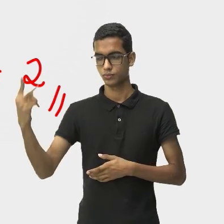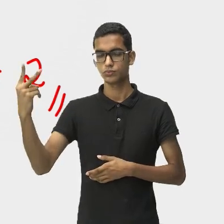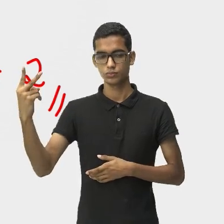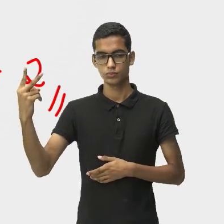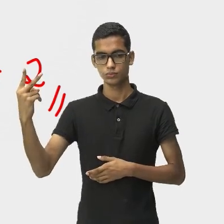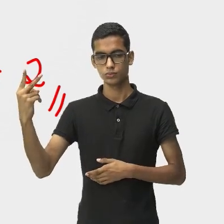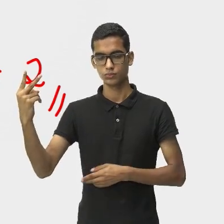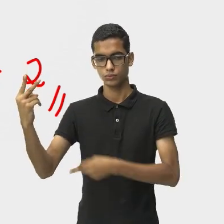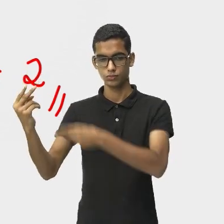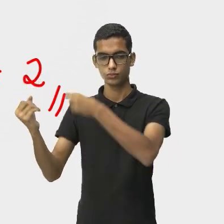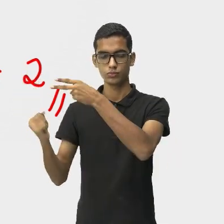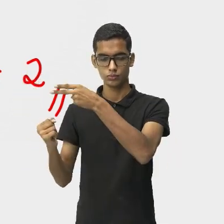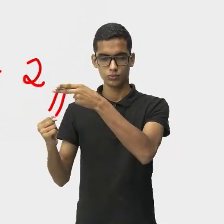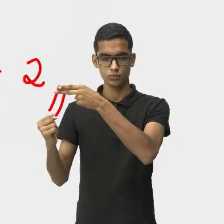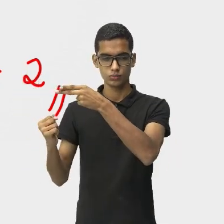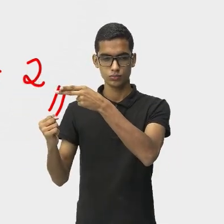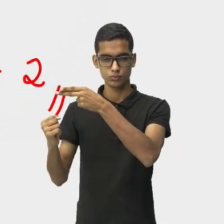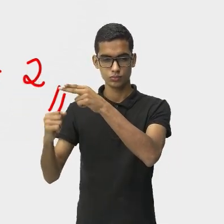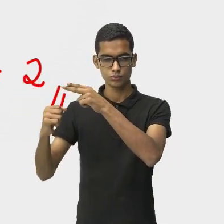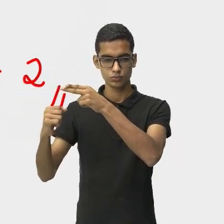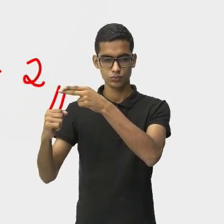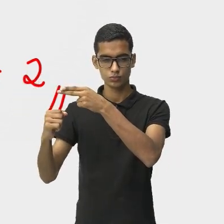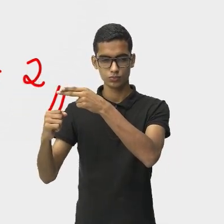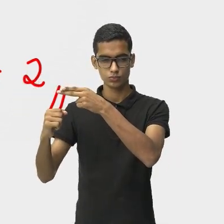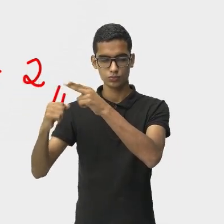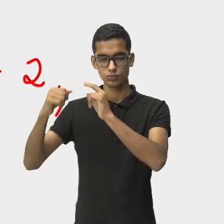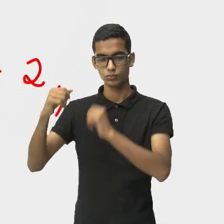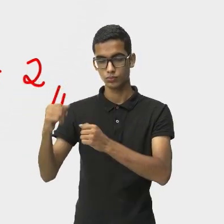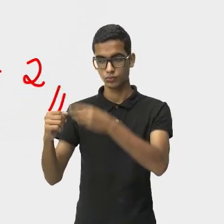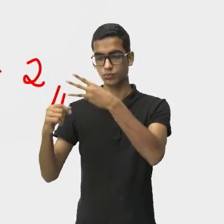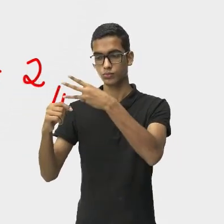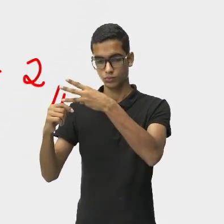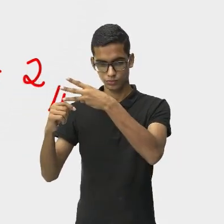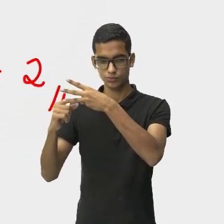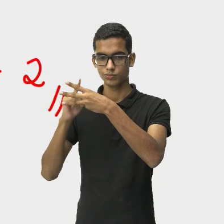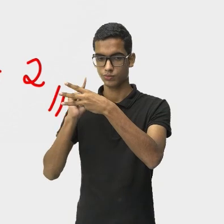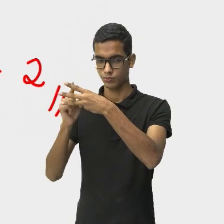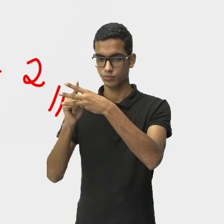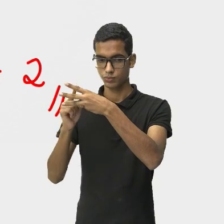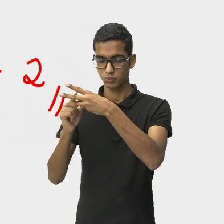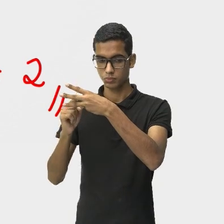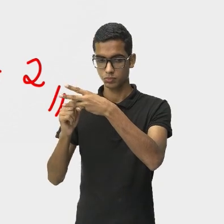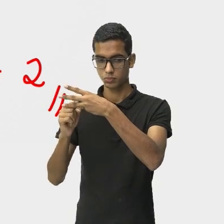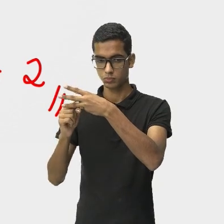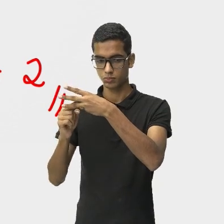do 3 vai dar mais. Então, aqui vai ficar mais 3